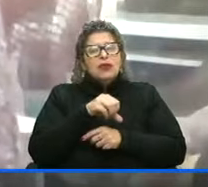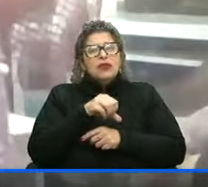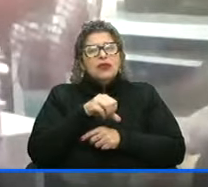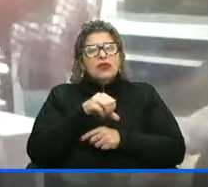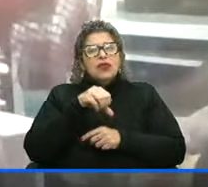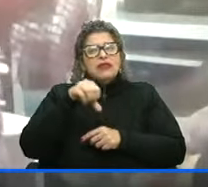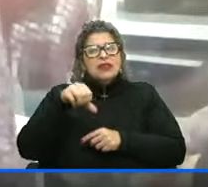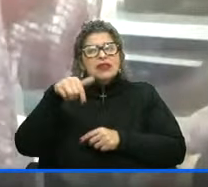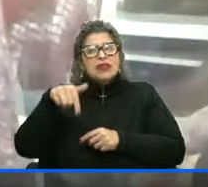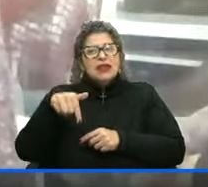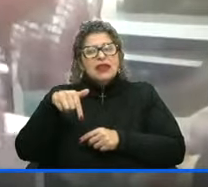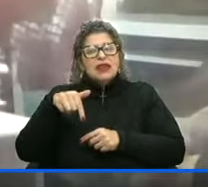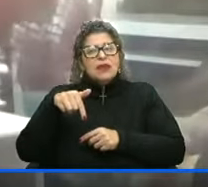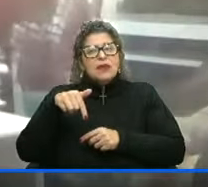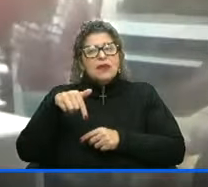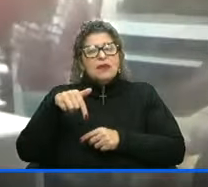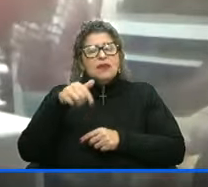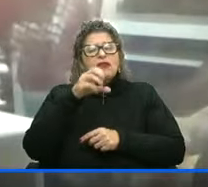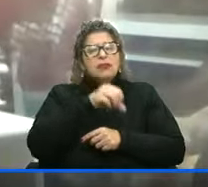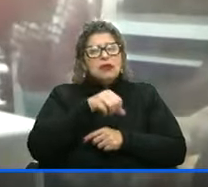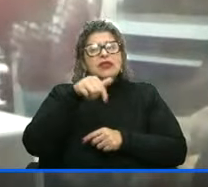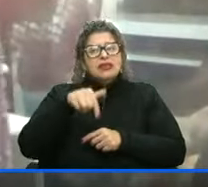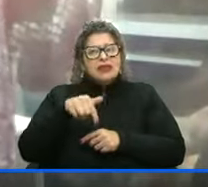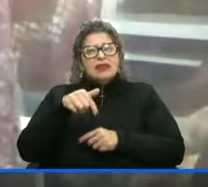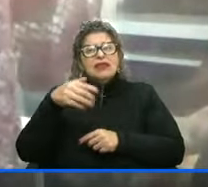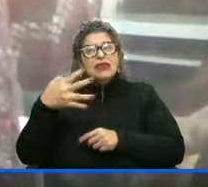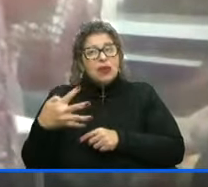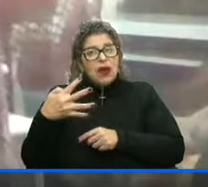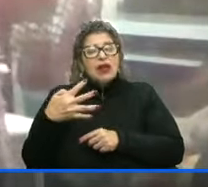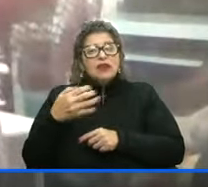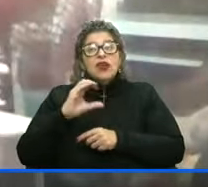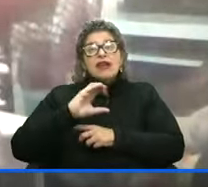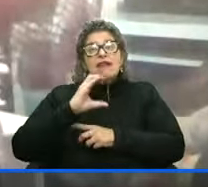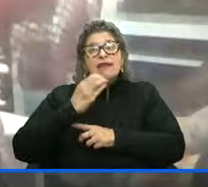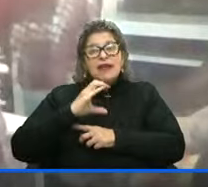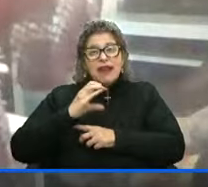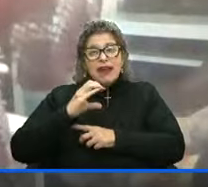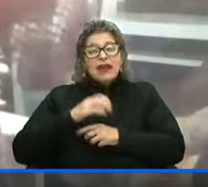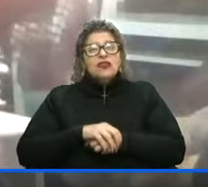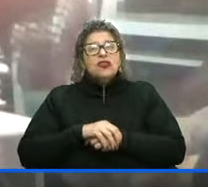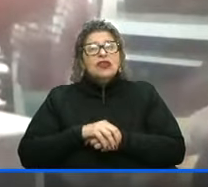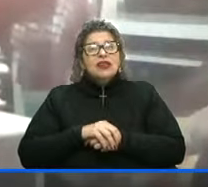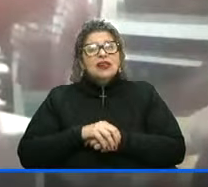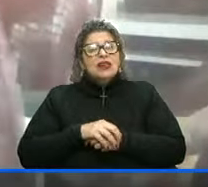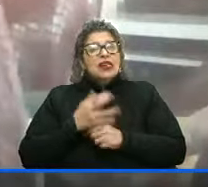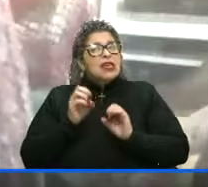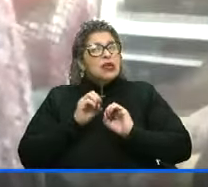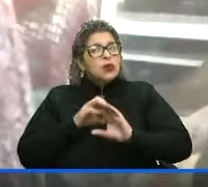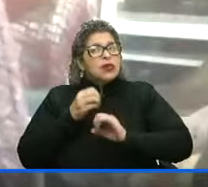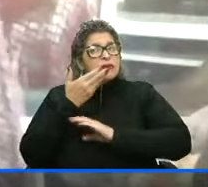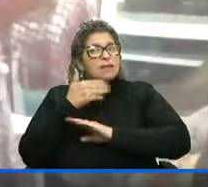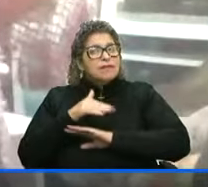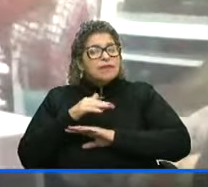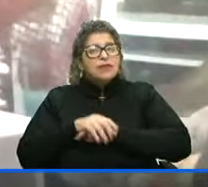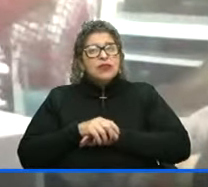9.494 em creche, se você atender, né? E o plano, e na educação infantil como um todo, portanto,